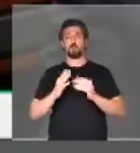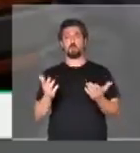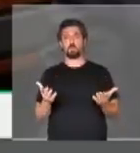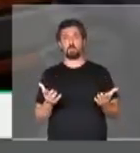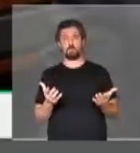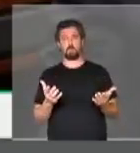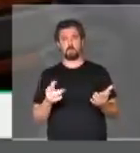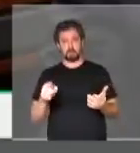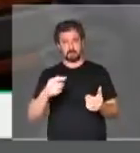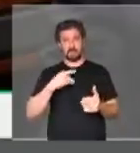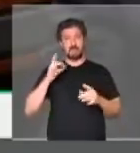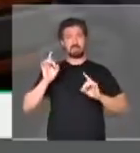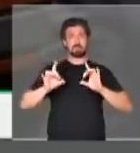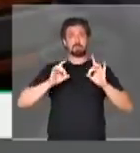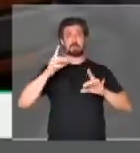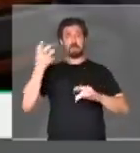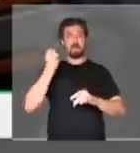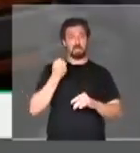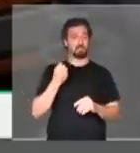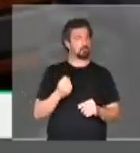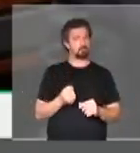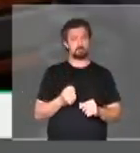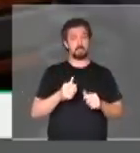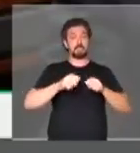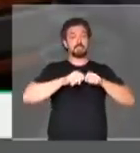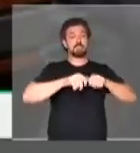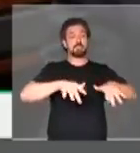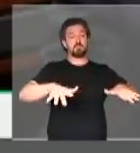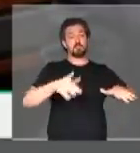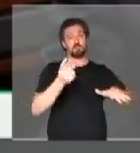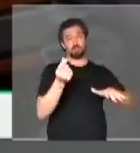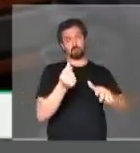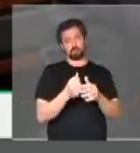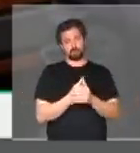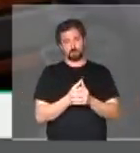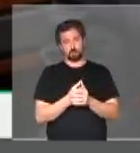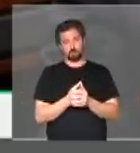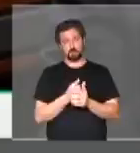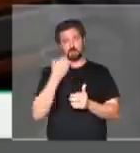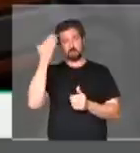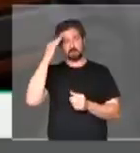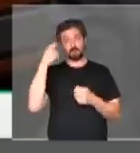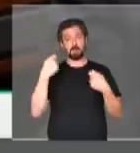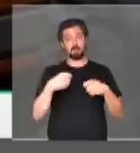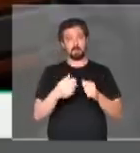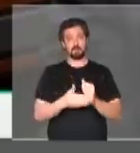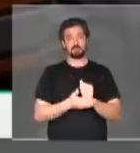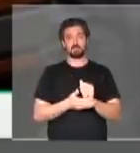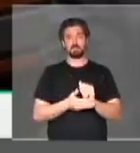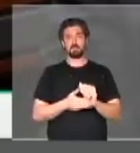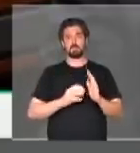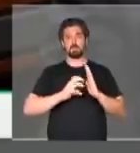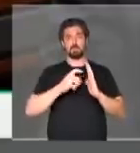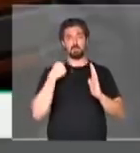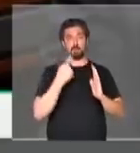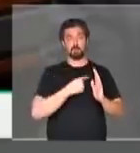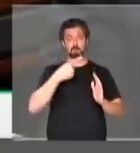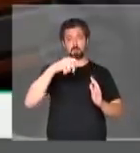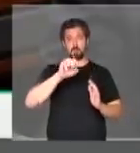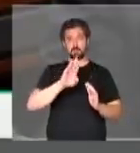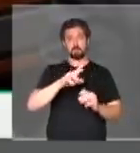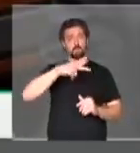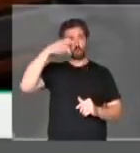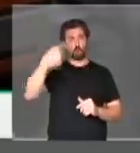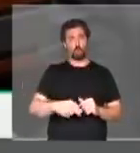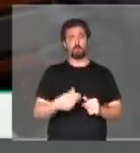mínimos. Isso não é privilégio, isso é distribuição de renda. A gente tem que entender que o nosso partido, o PSB,